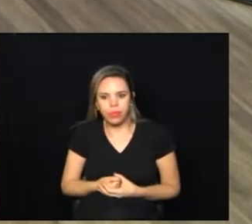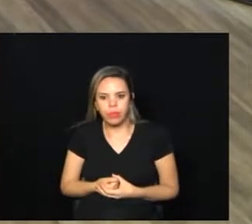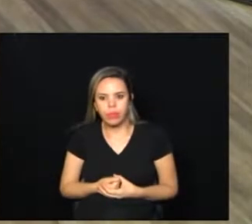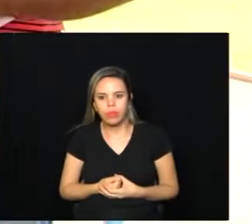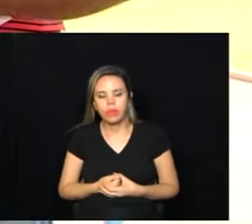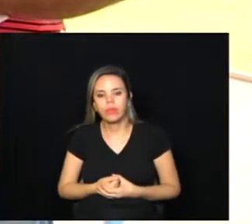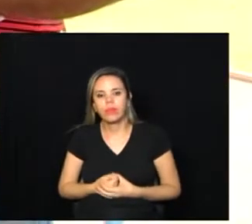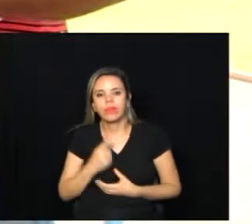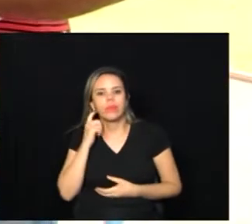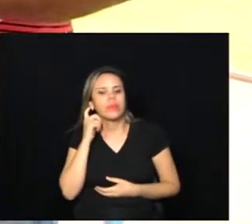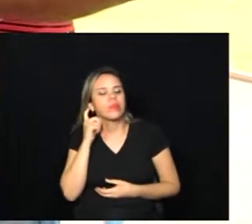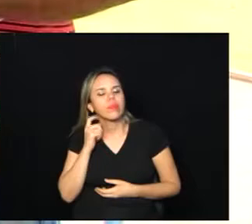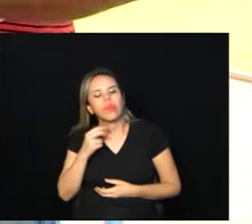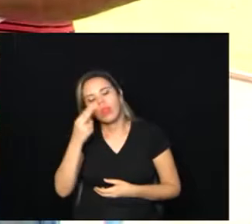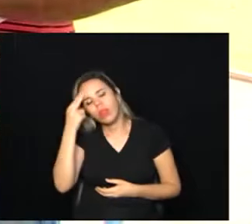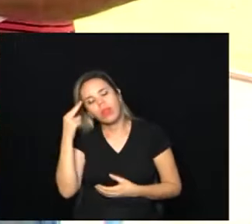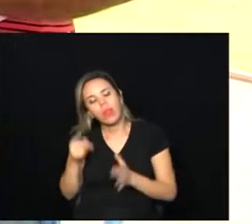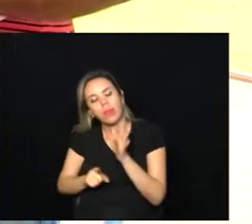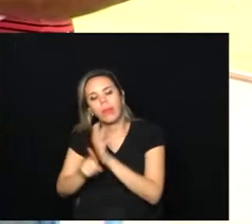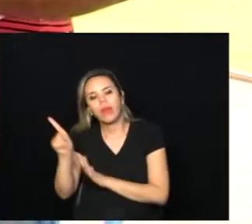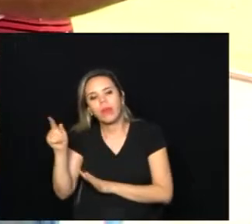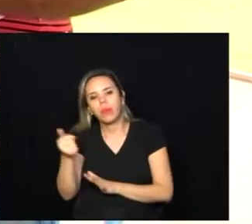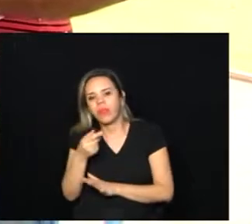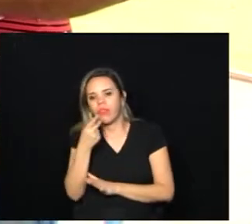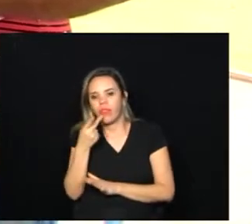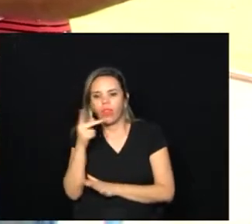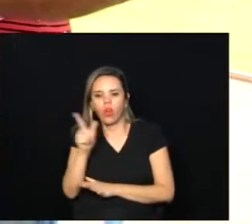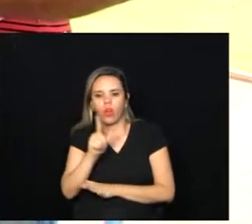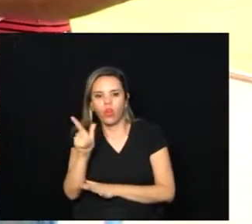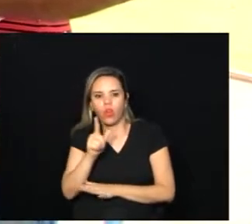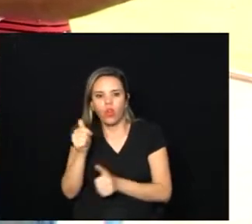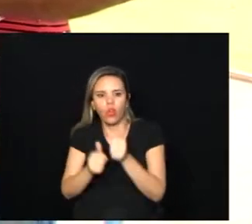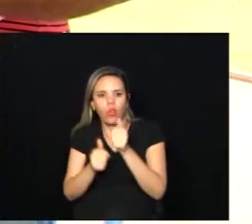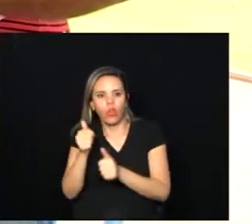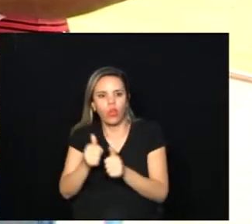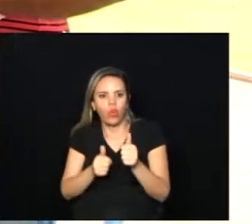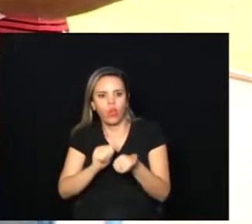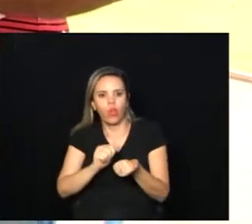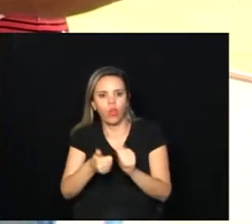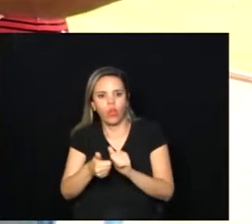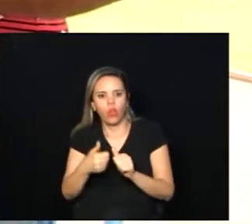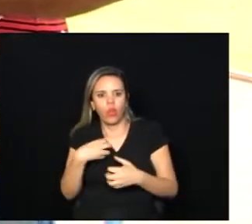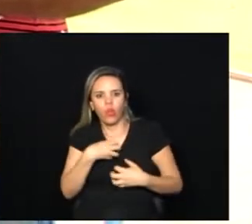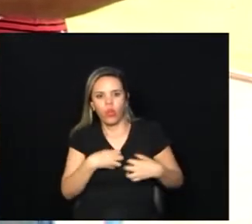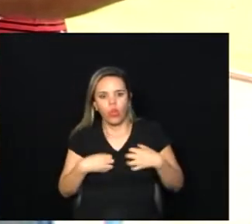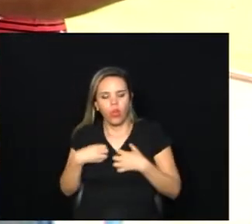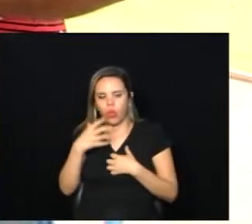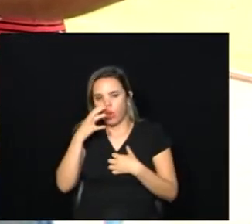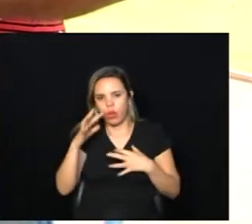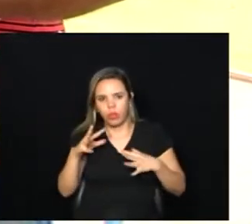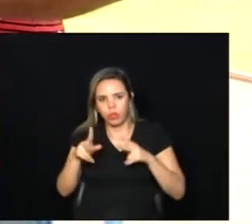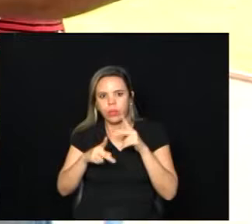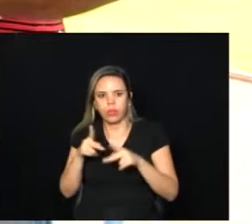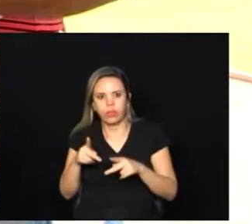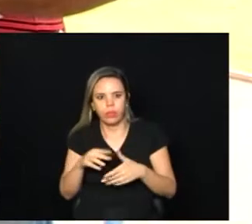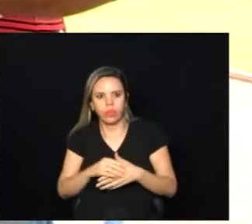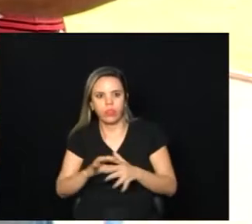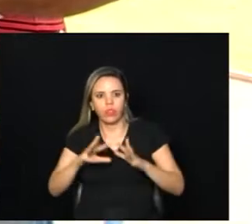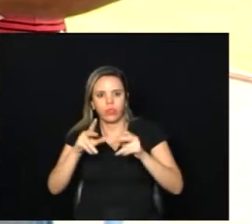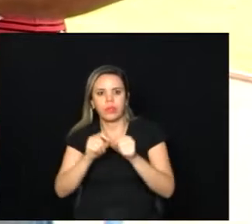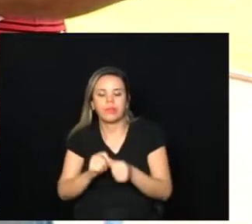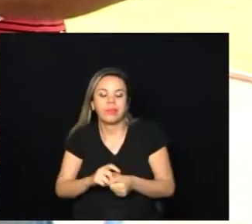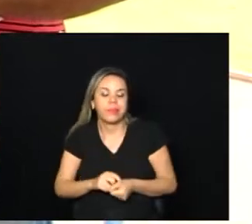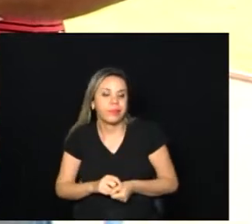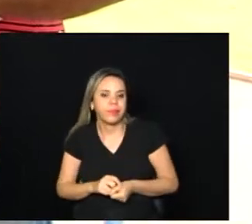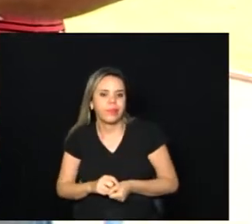O Gabriel está perguntando o seguinte, primeiro ele fala, logicamente, que o futebol é um esporte que mexe com a paixão de todo mundo,